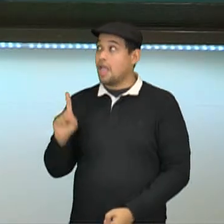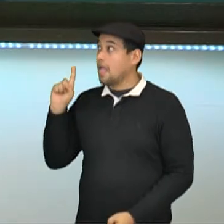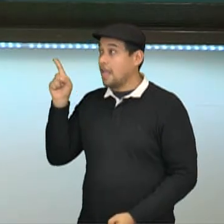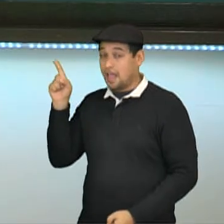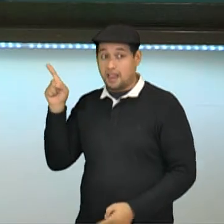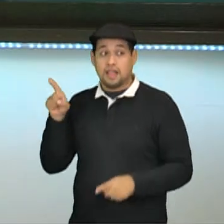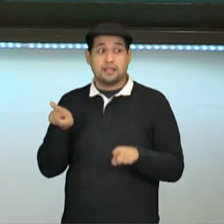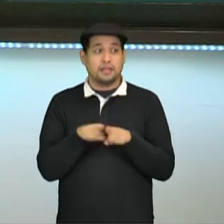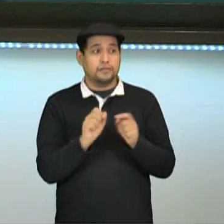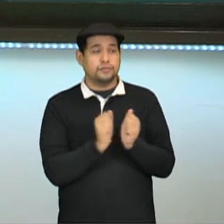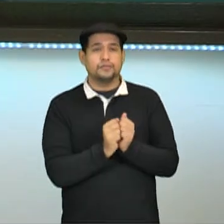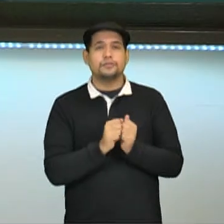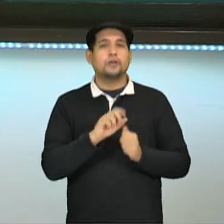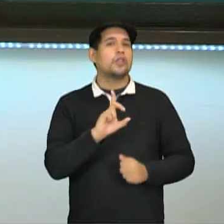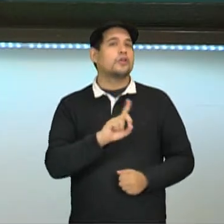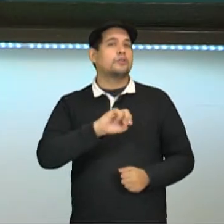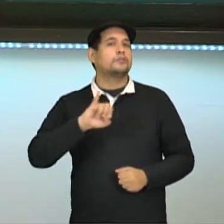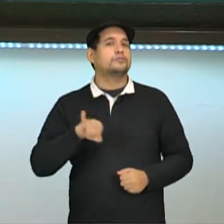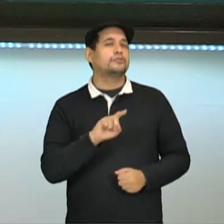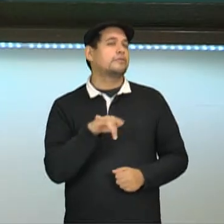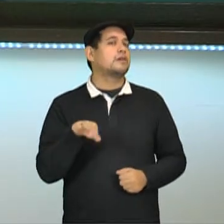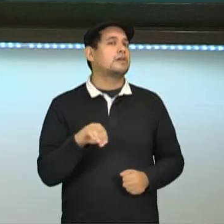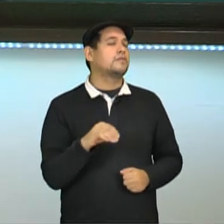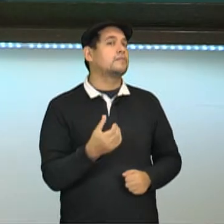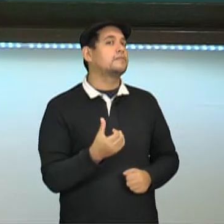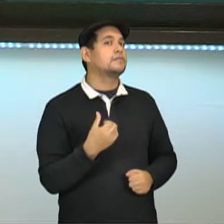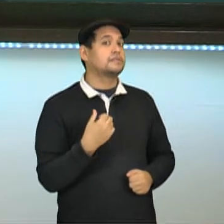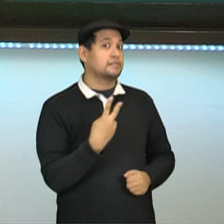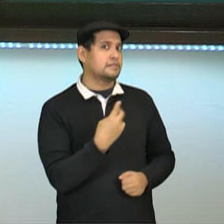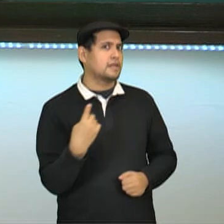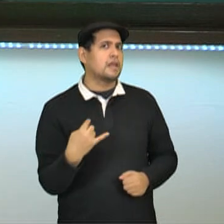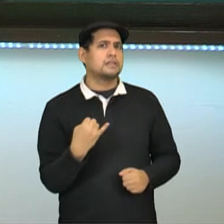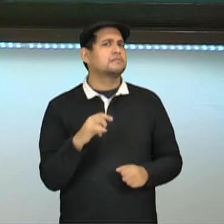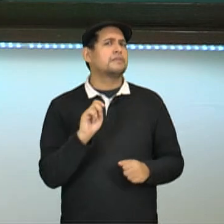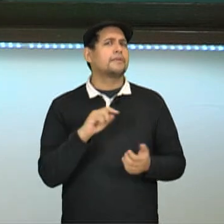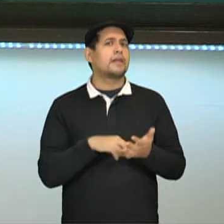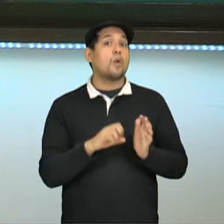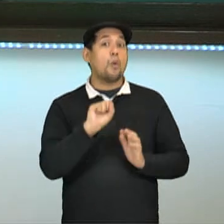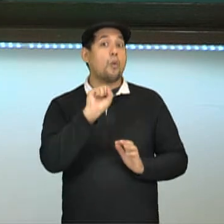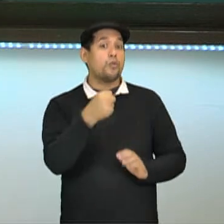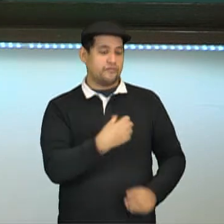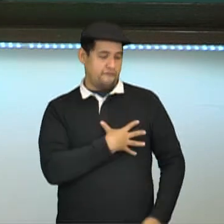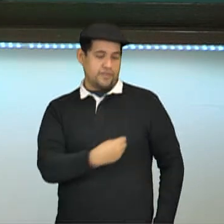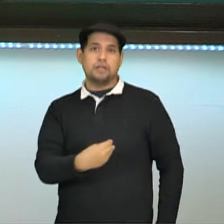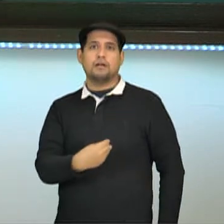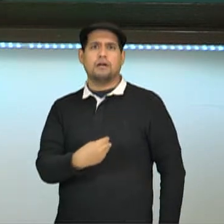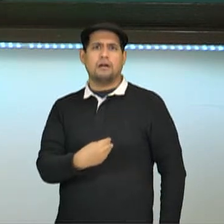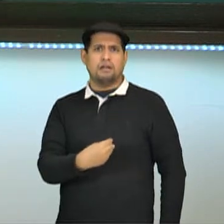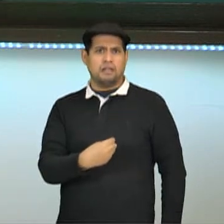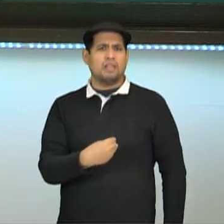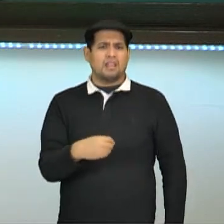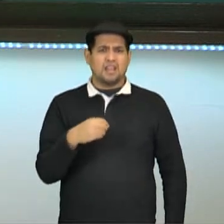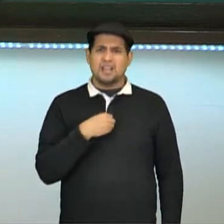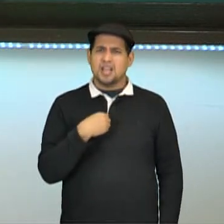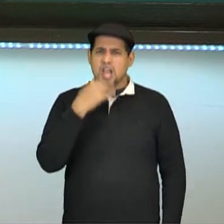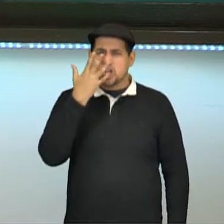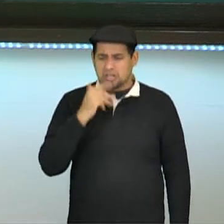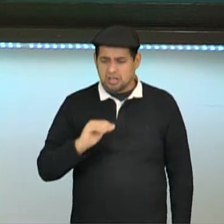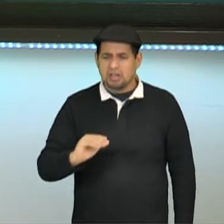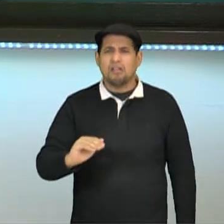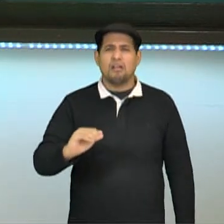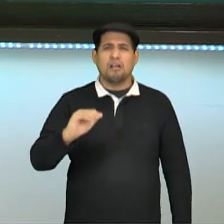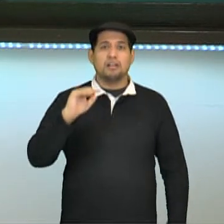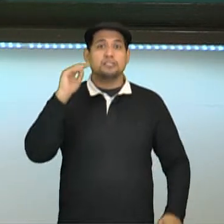Joaquina e Dom João VI vão ter ao total 8 filhos. Desses 8 filhos, eles eram muito pequenos,